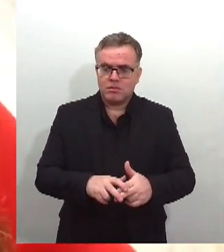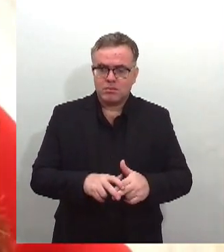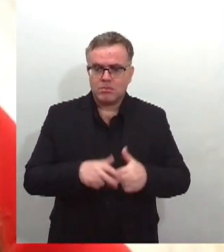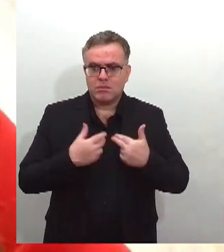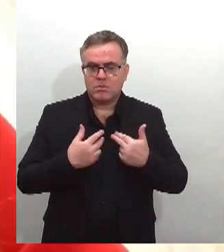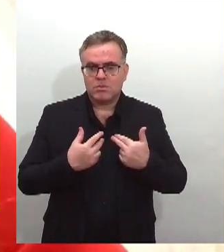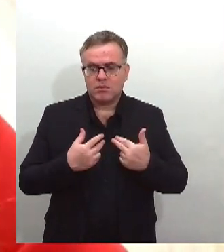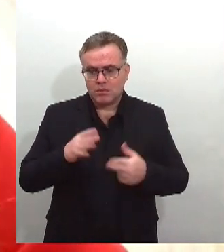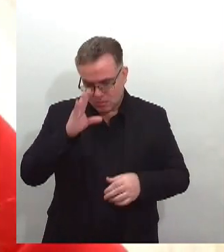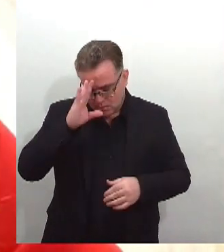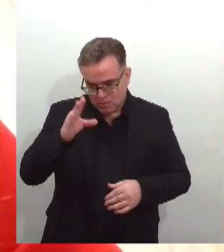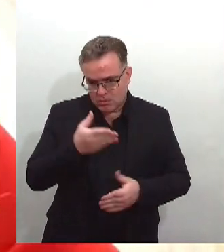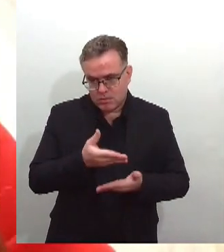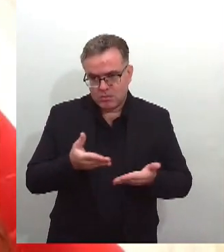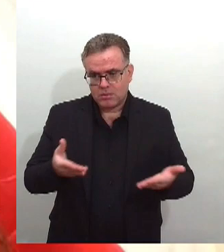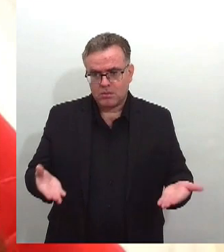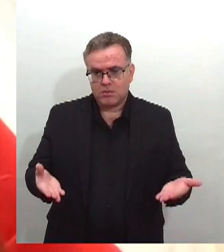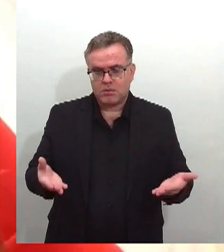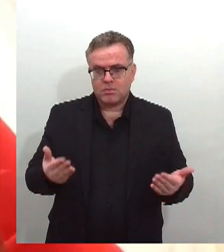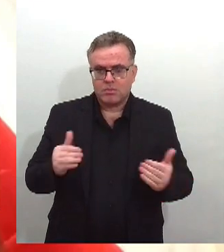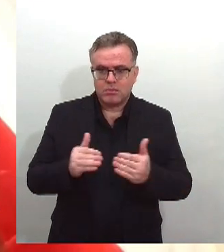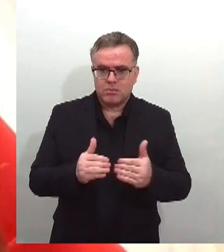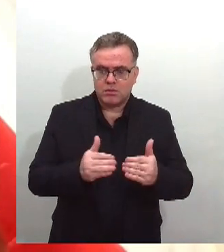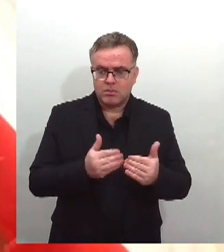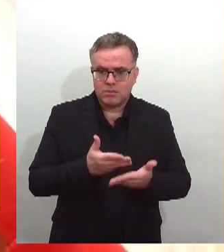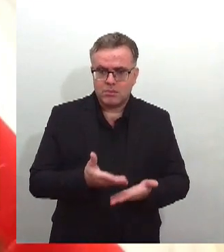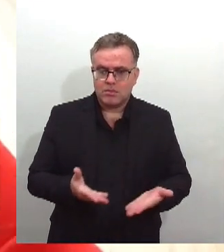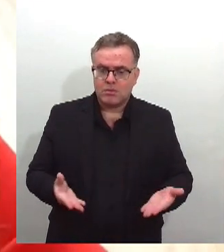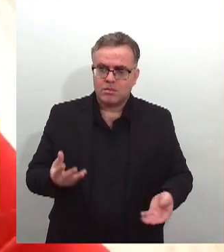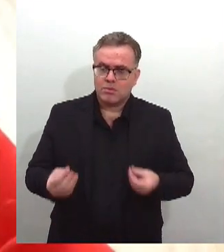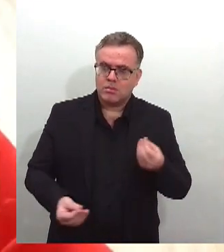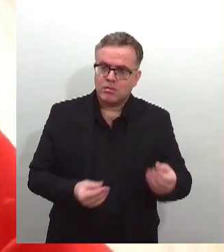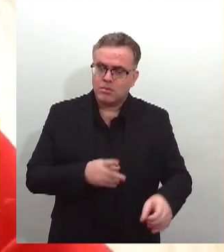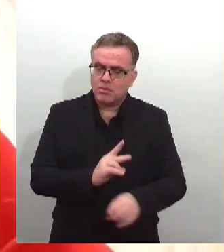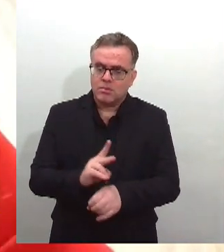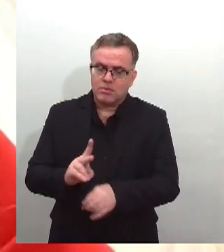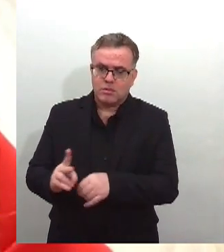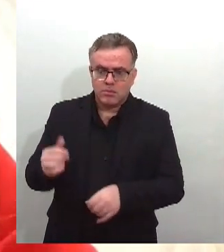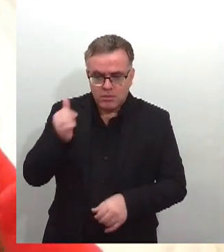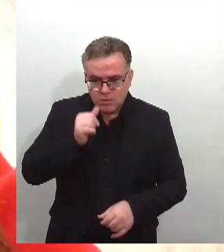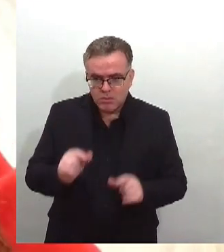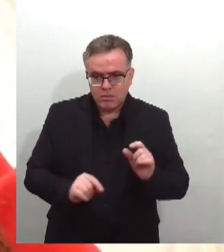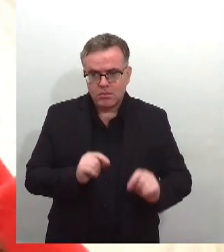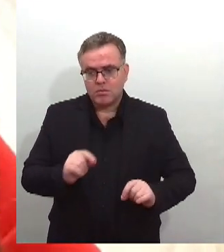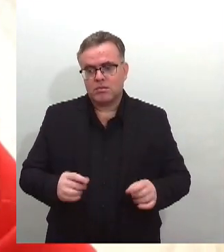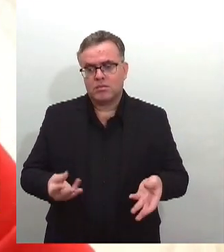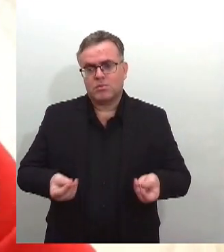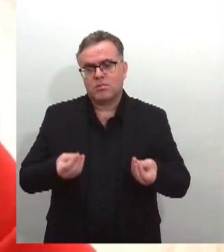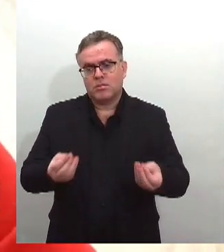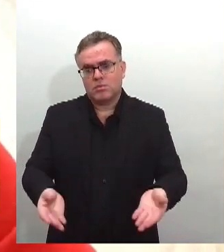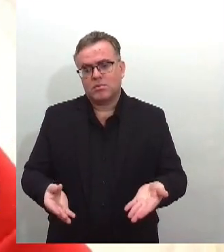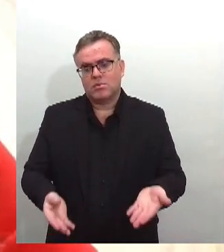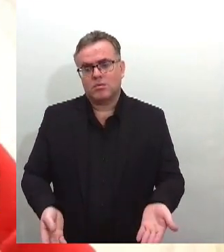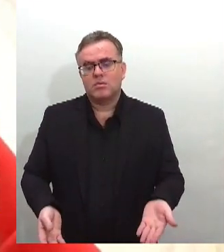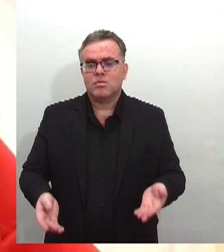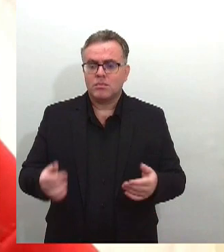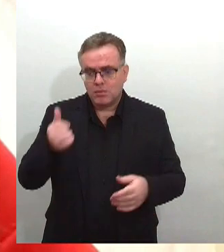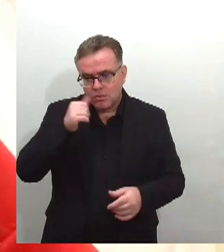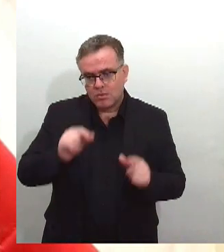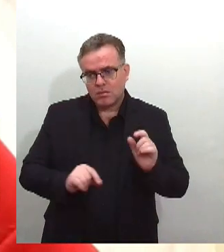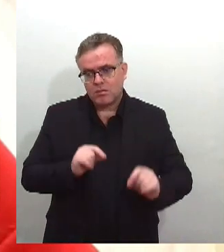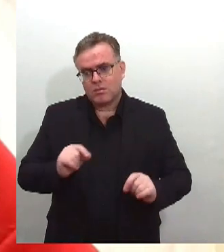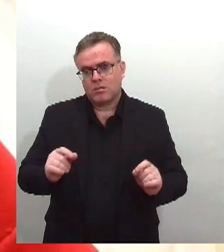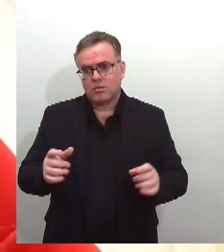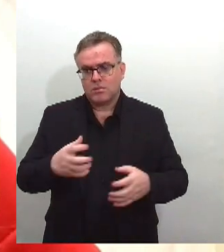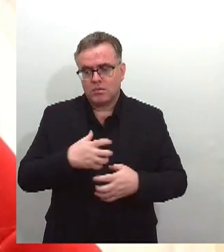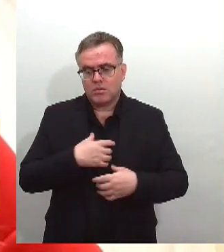gente acolha essas mulheres, cuide dessas mulheres, fortaleça essas mulheres, até que elas realmente se sintam prontas para